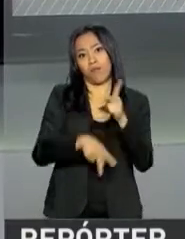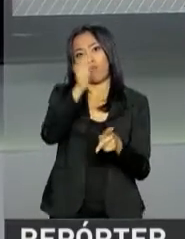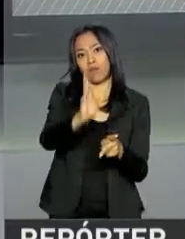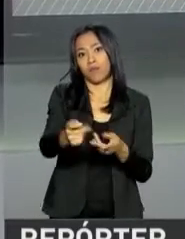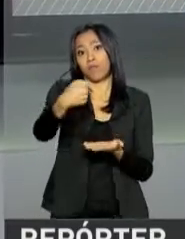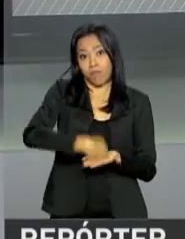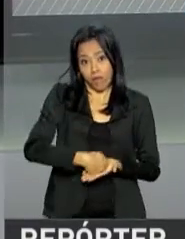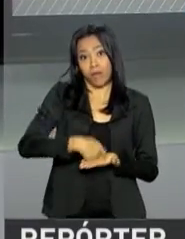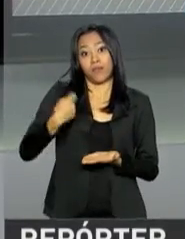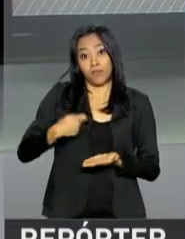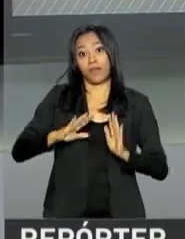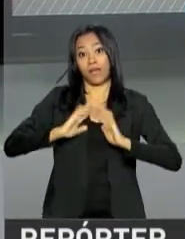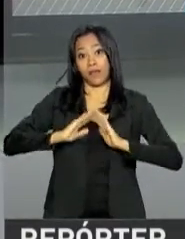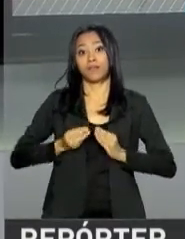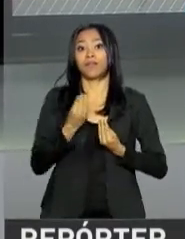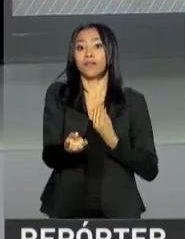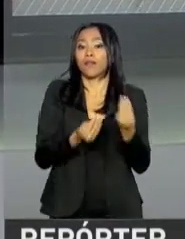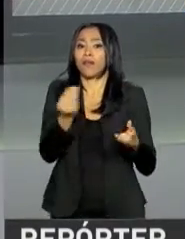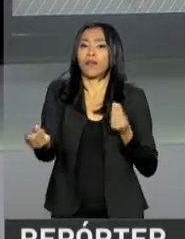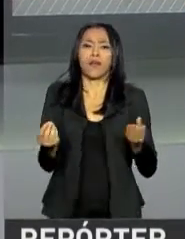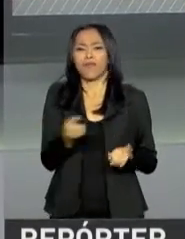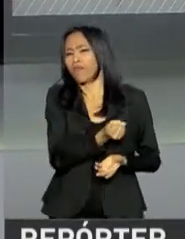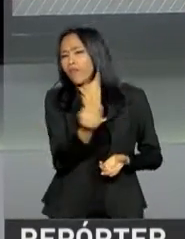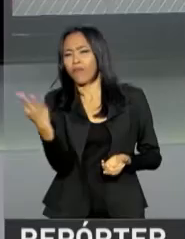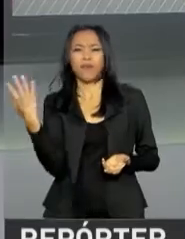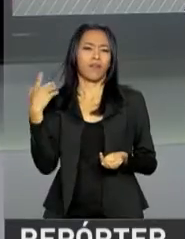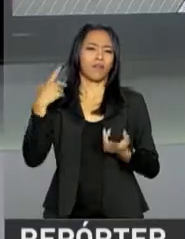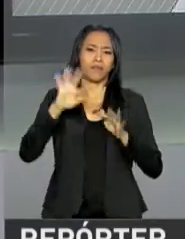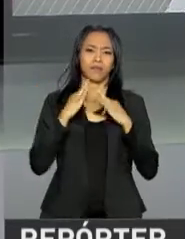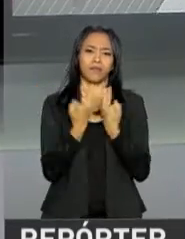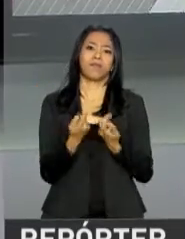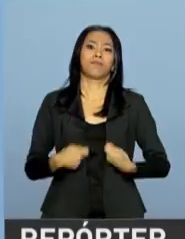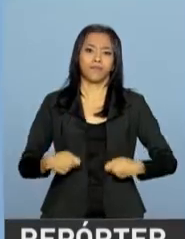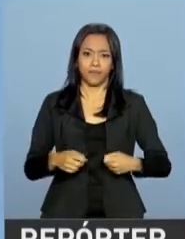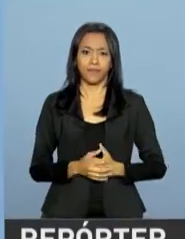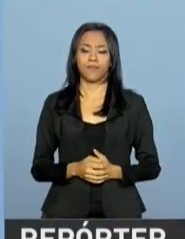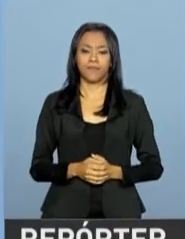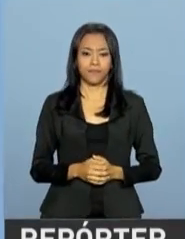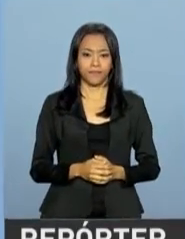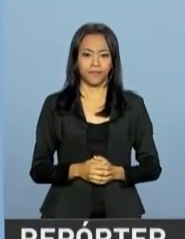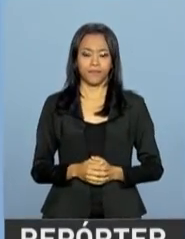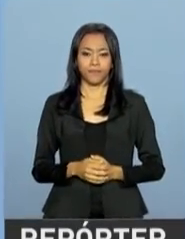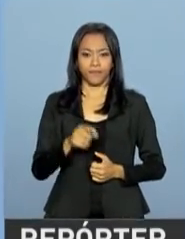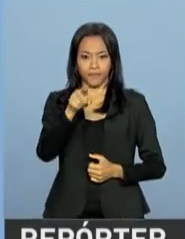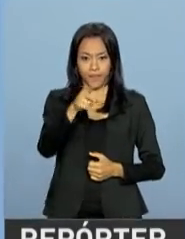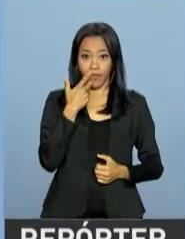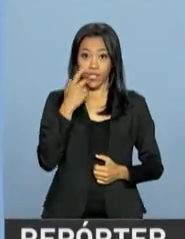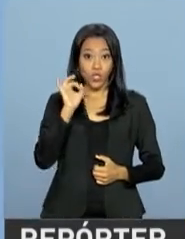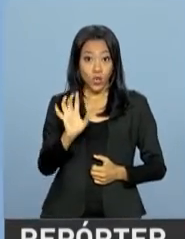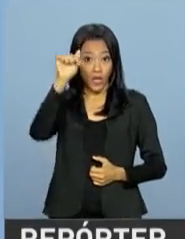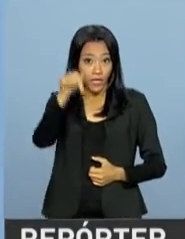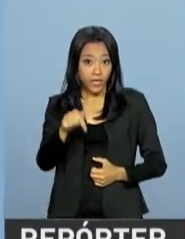a necessidade de entregar moradias para milhares de famílias que necessitam só para este ano são